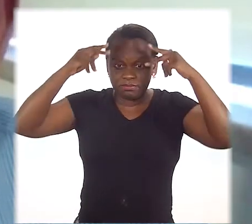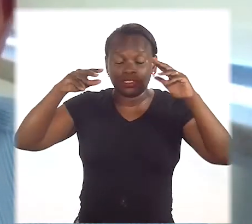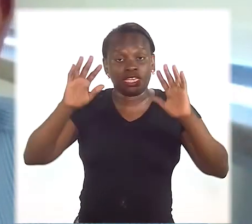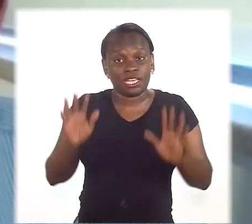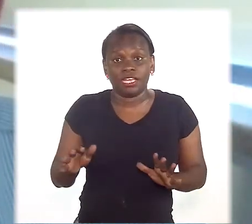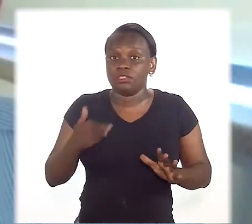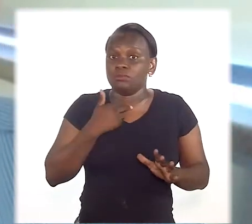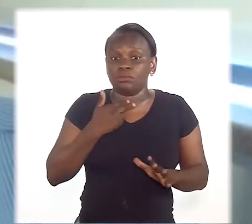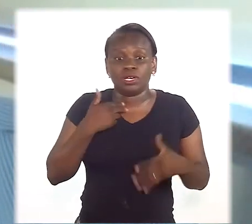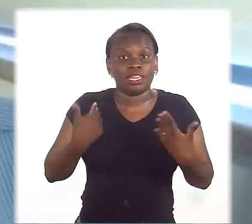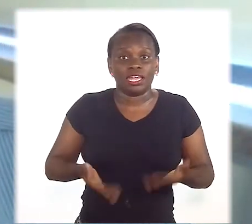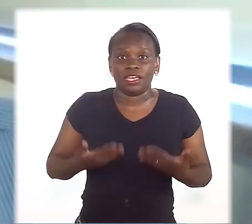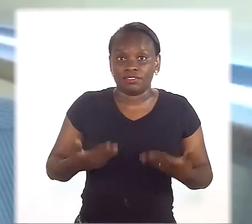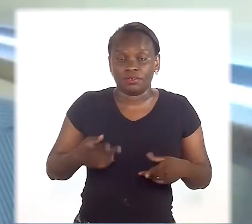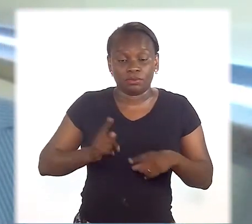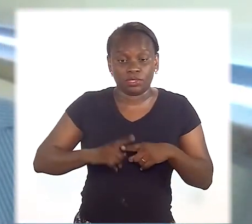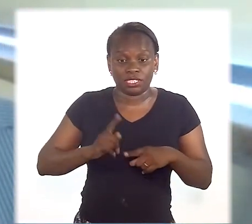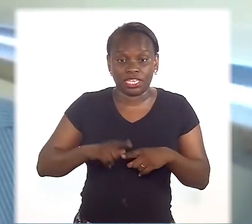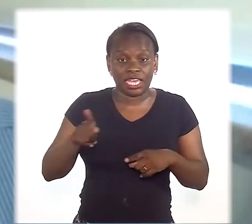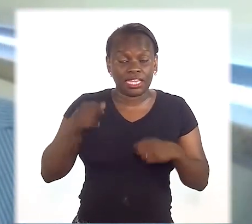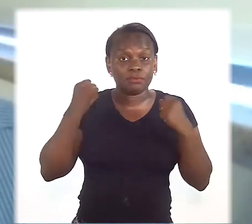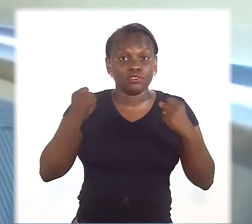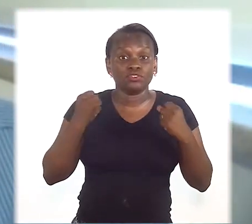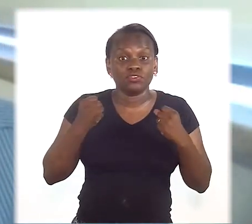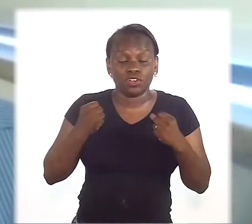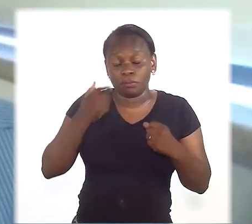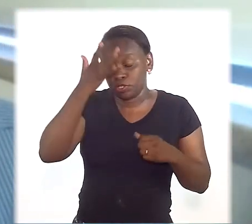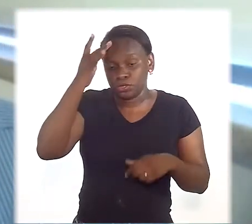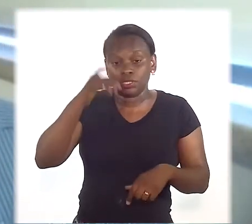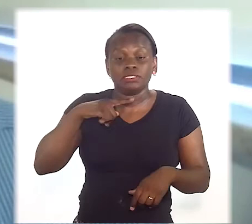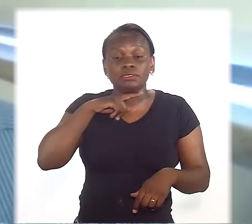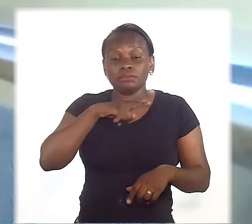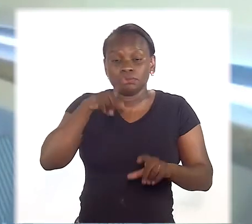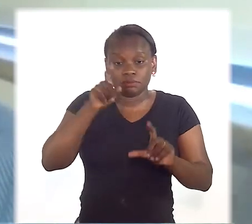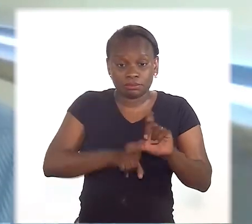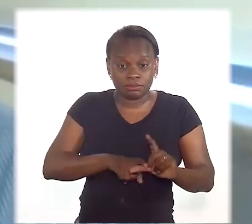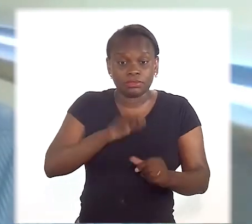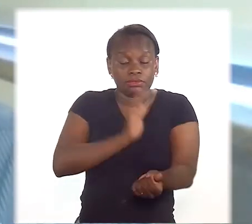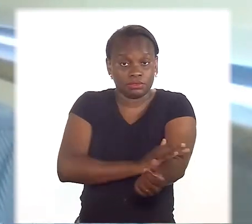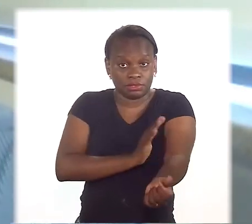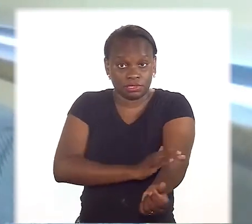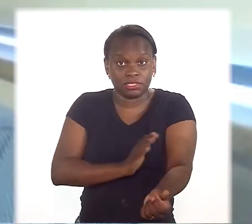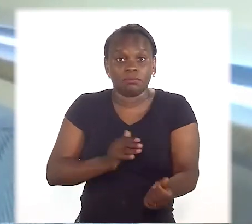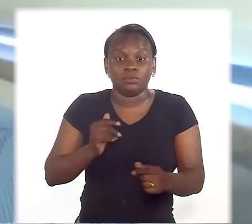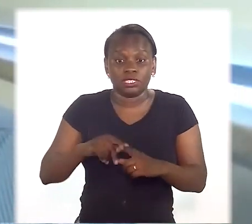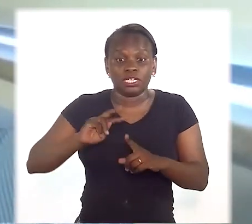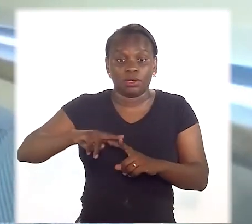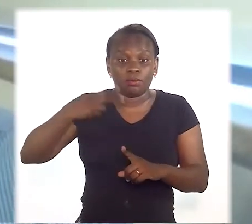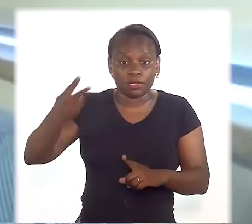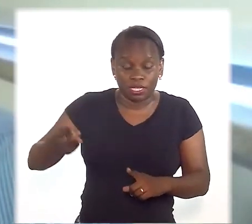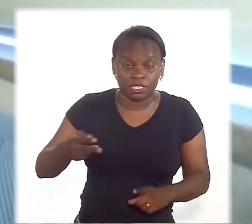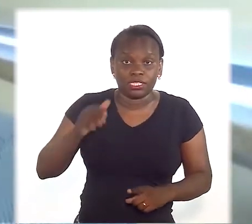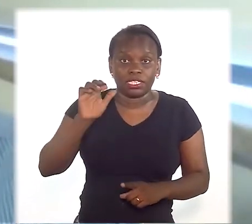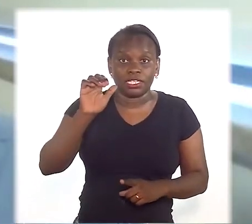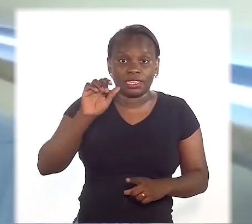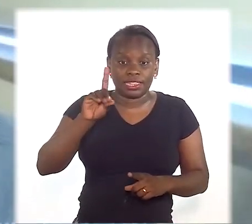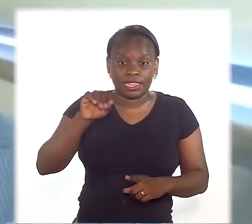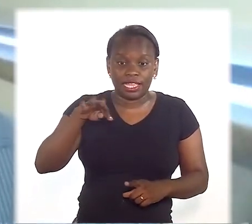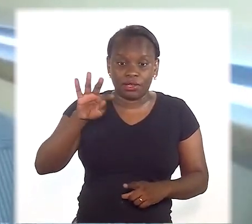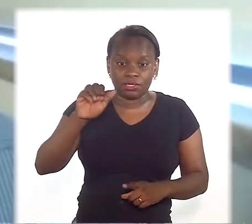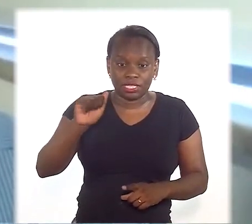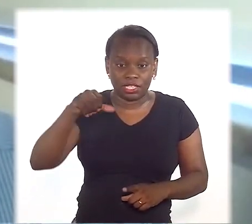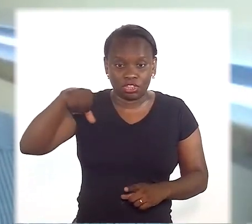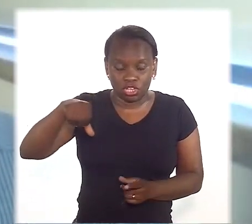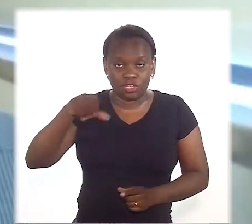e ela não pode ser considerada leve, dado o seu poderio dependógeno através do aumento do delta-9 tetraidrocannabinol,